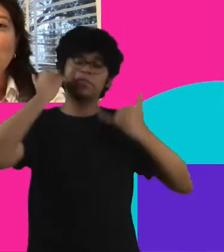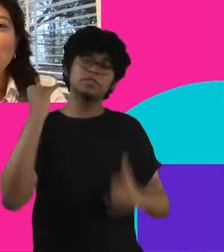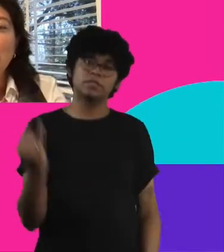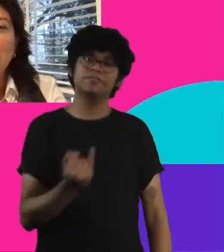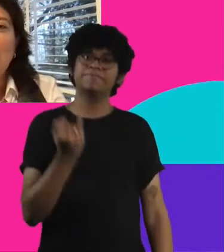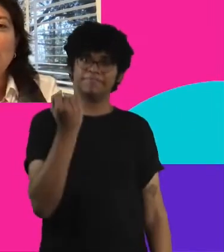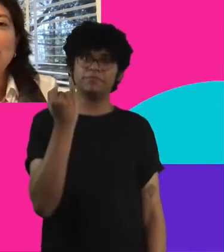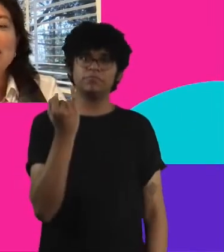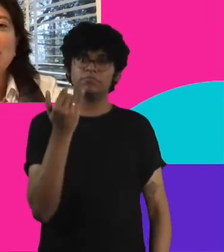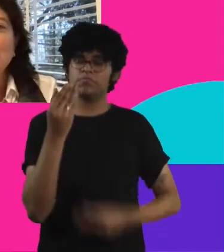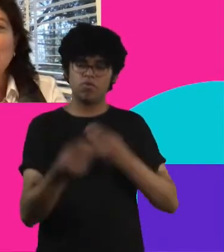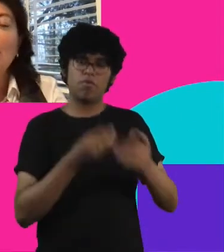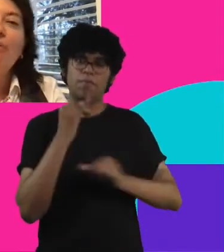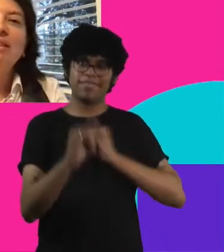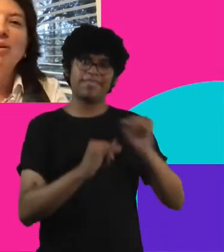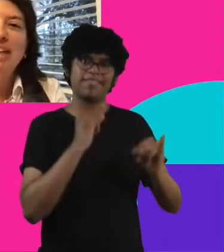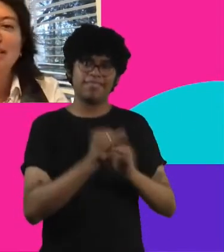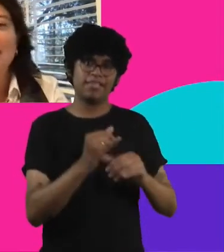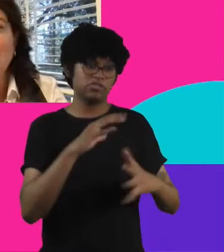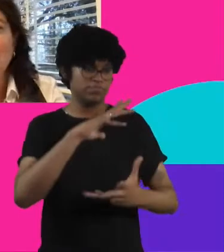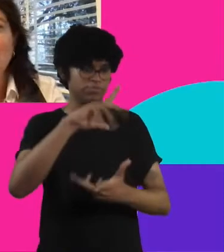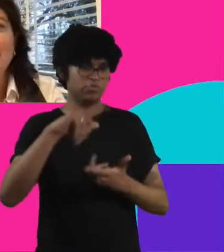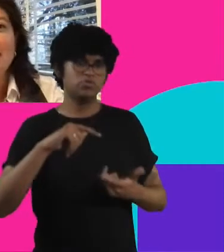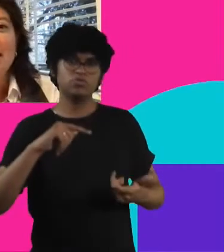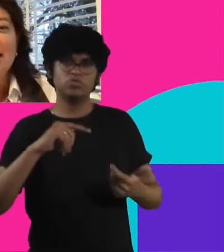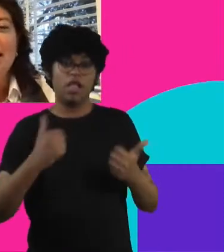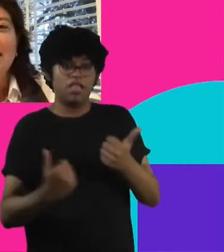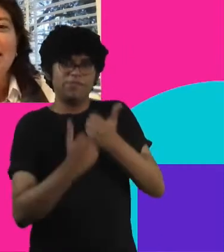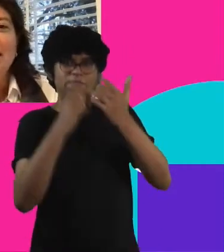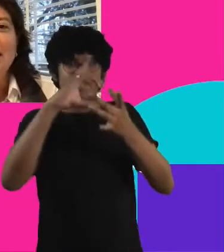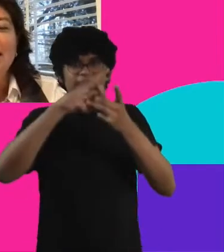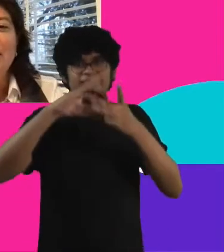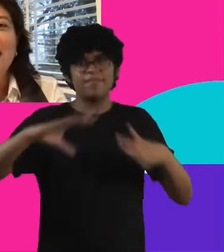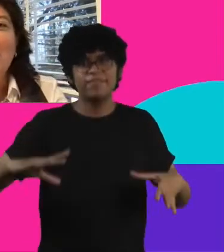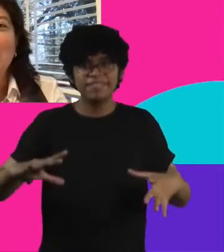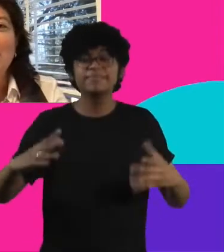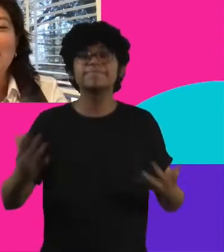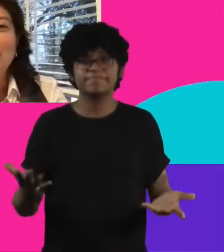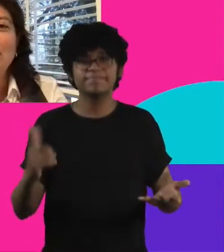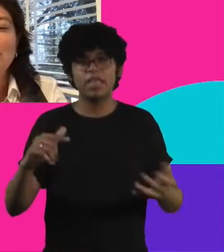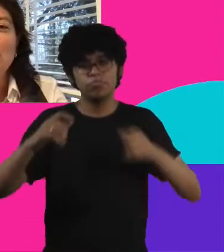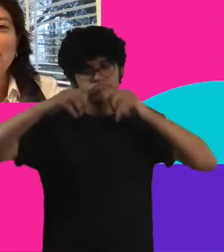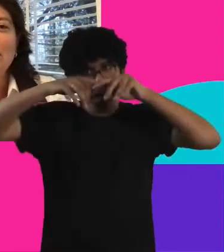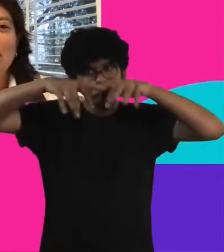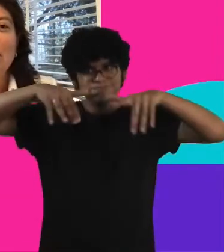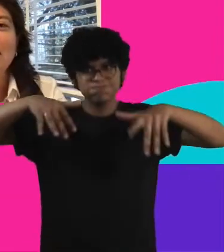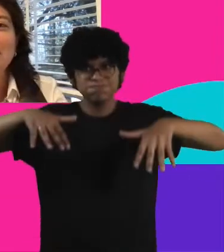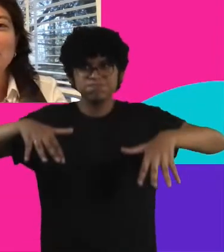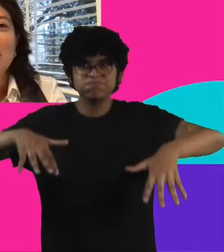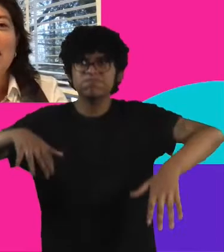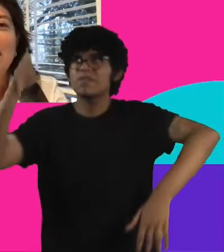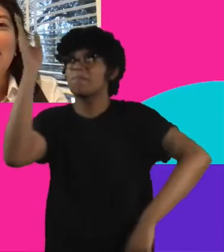de como o mundo digital ajuda a gente numa nova democracia aí que deságua aí desde o começo da